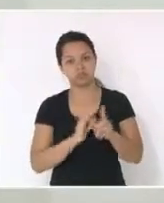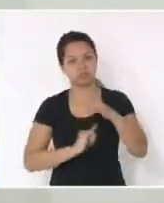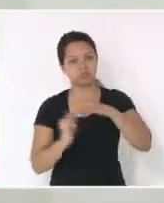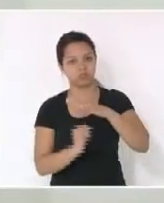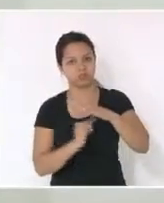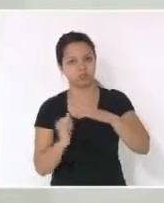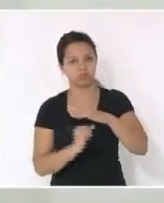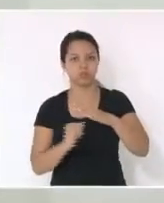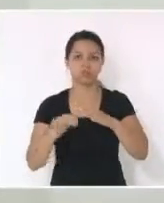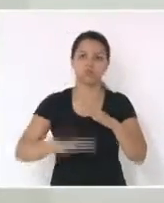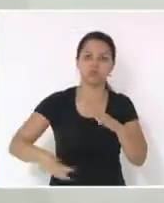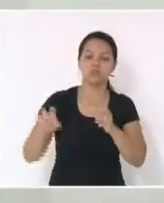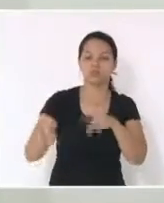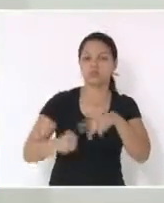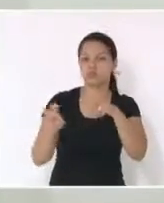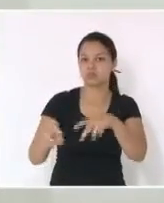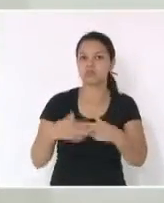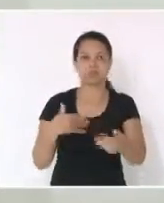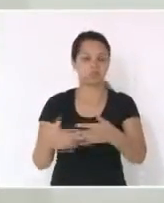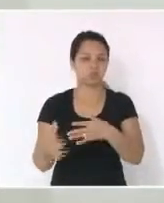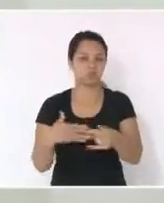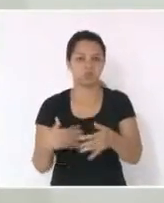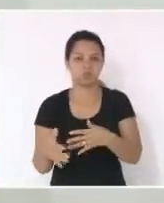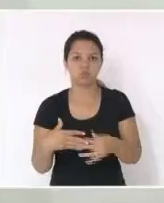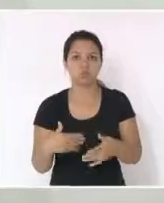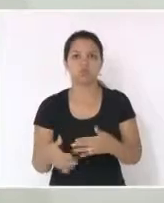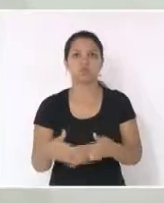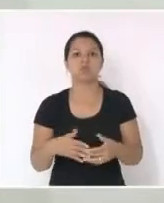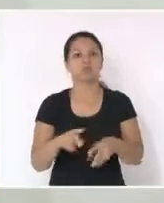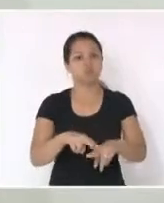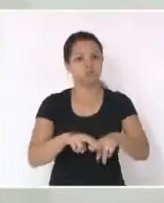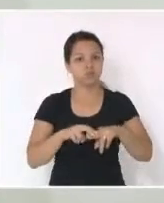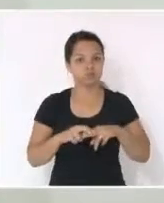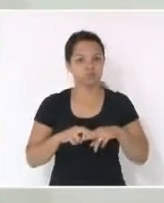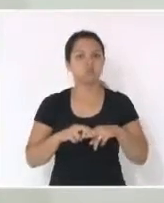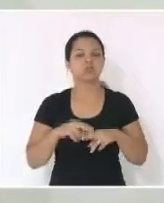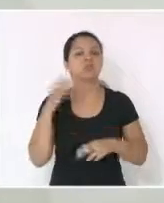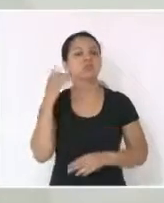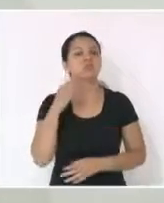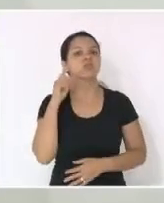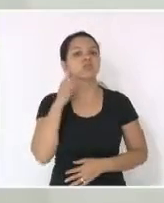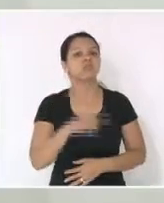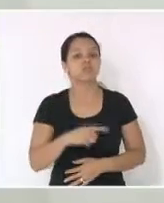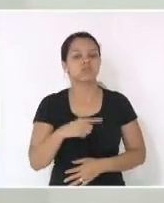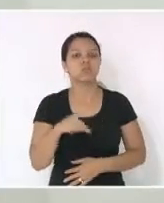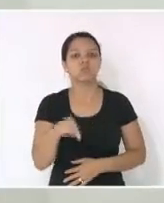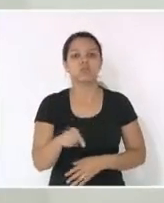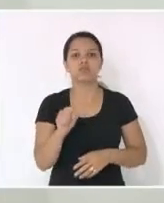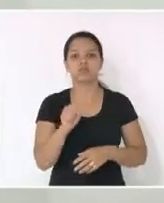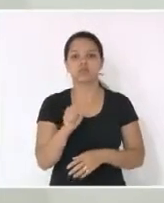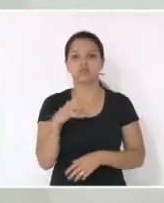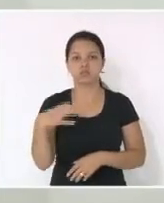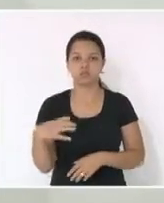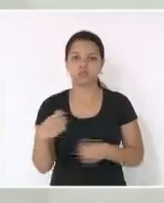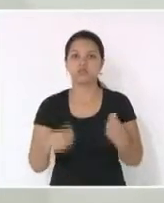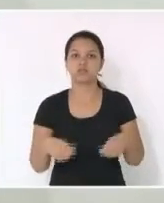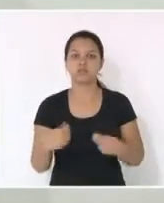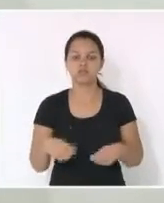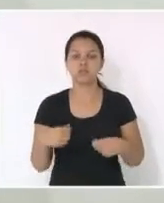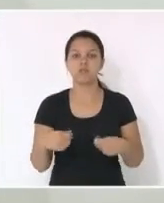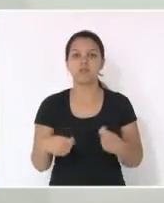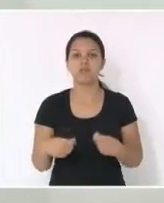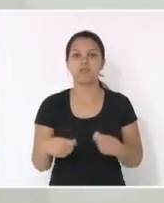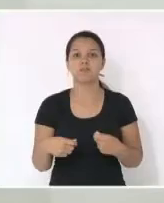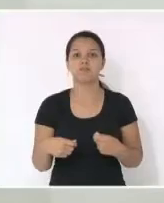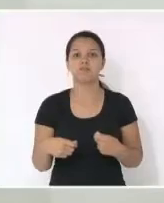agropecuária nós por isso o deputado sílvio esta casa tem que se preparar para fazer um grande debate nos próximos